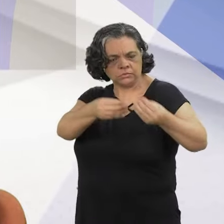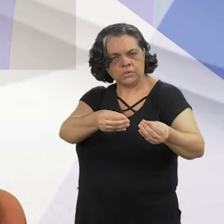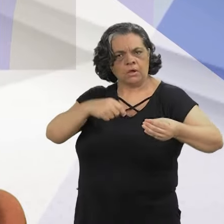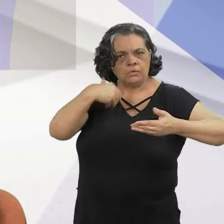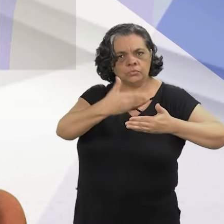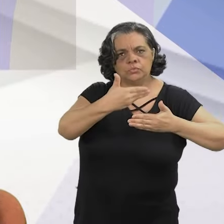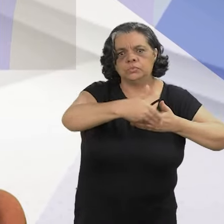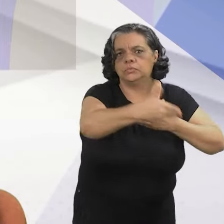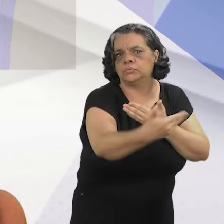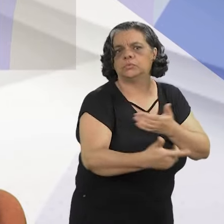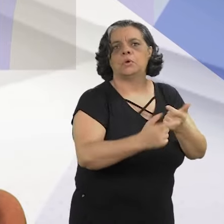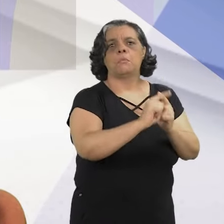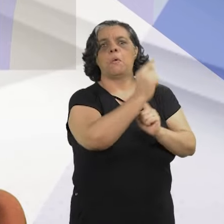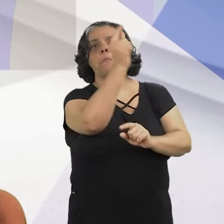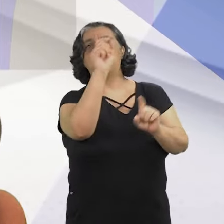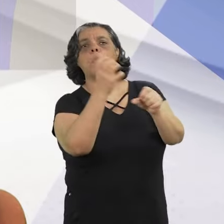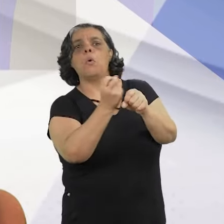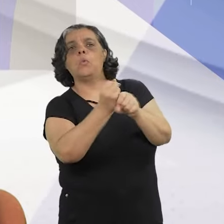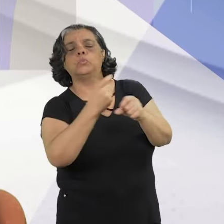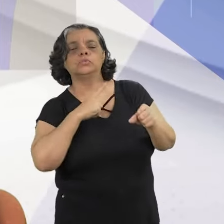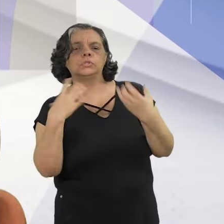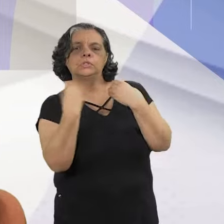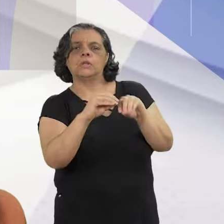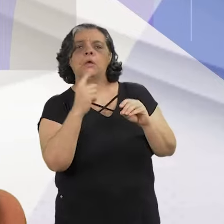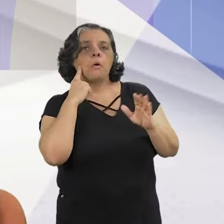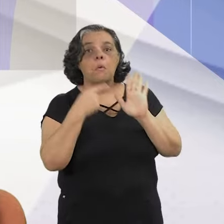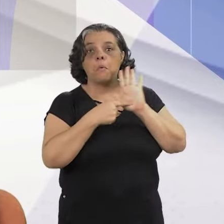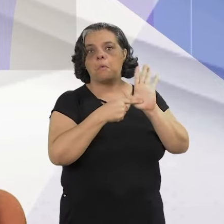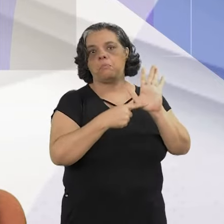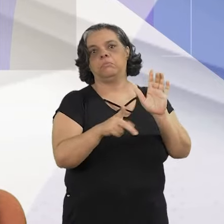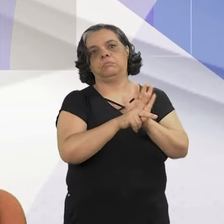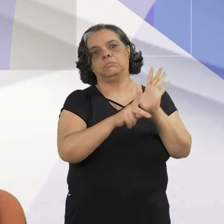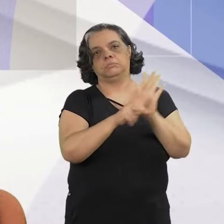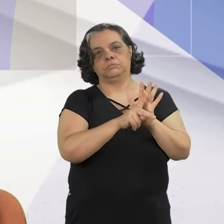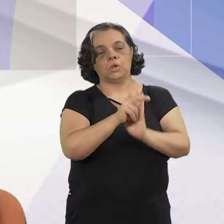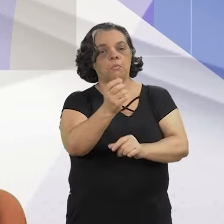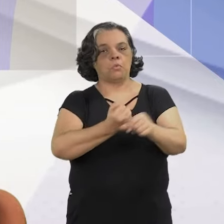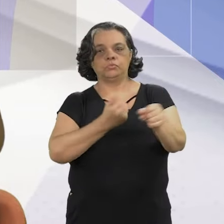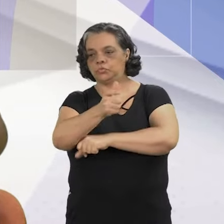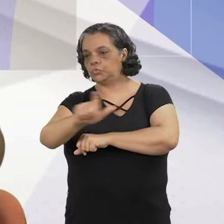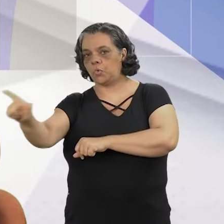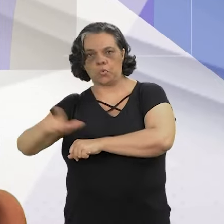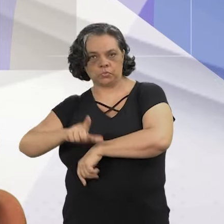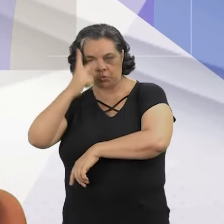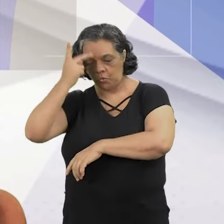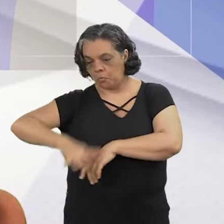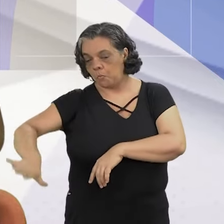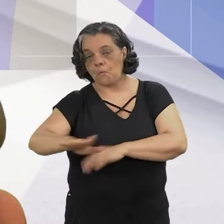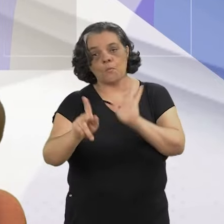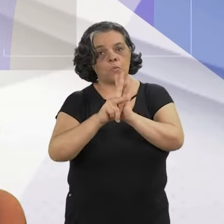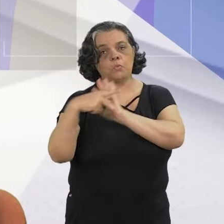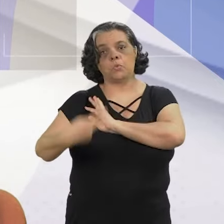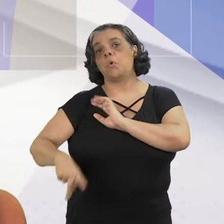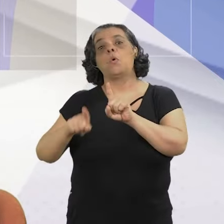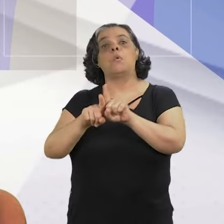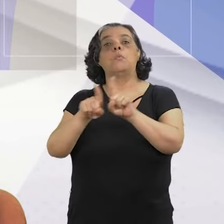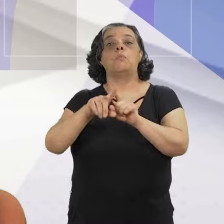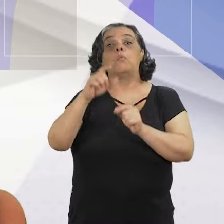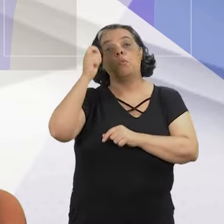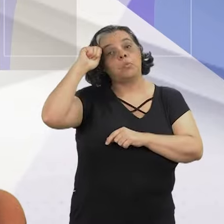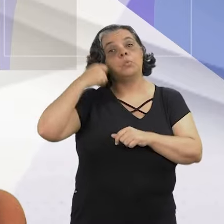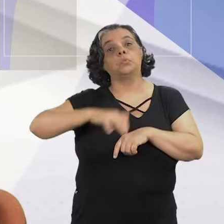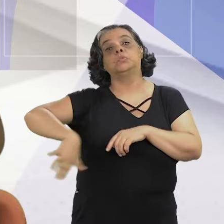para aquele jornal que muitas vezes só tá retratando o próprio genocídio dele né assim o genocídio do povo dele o genocídio do